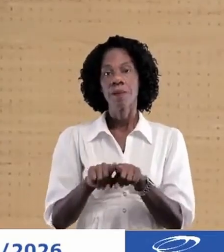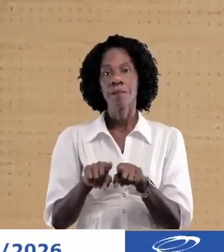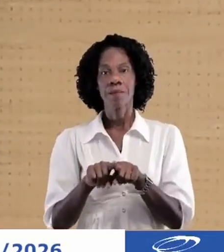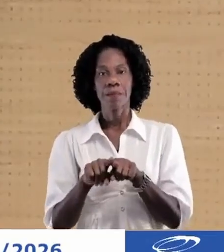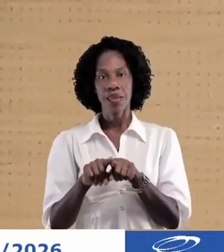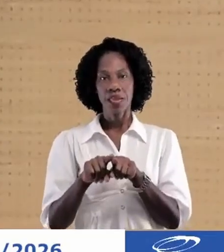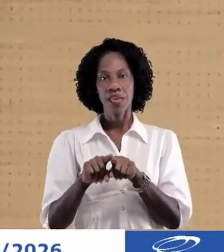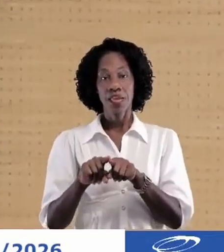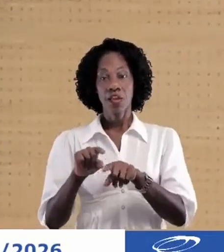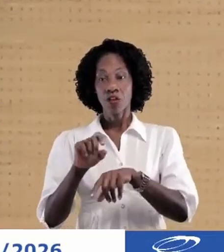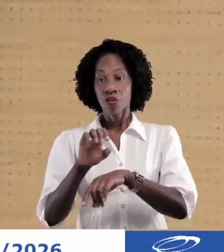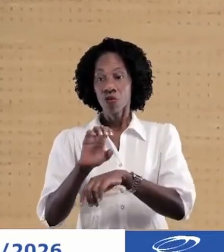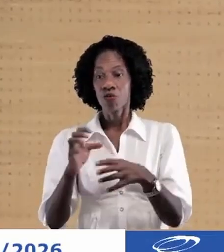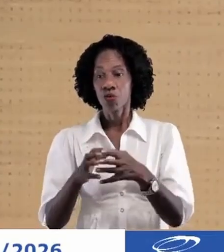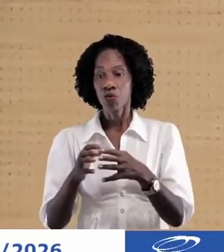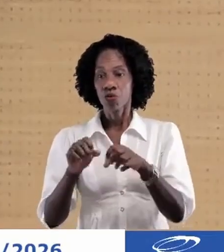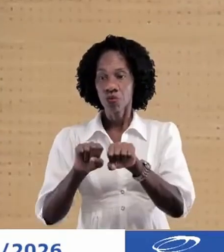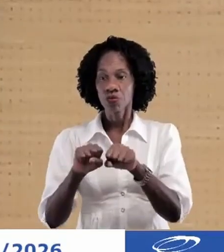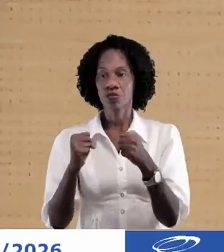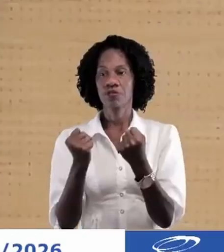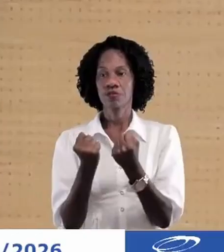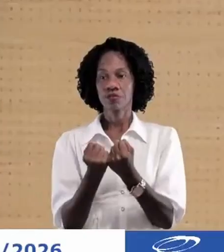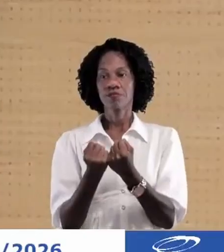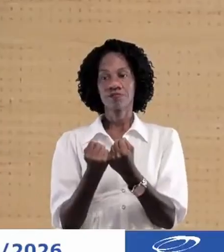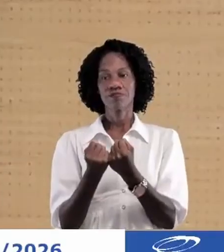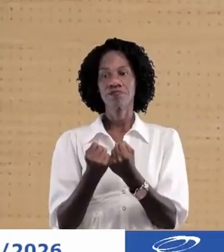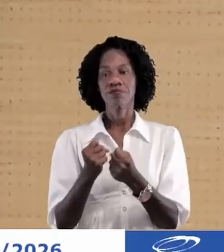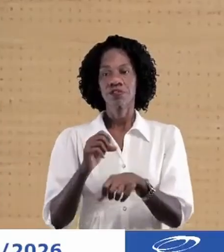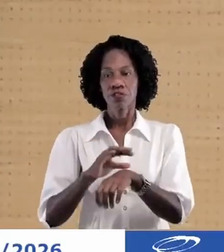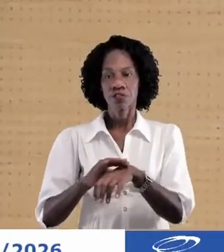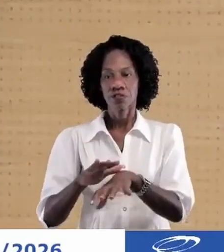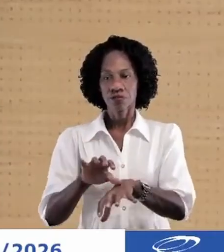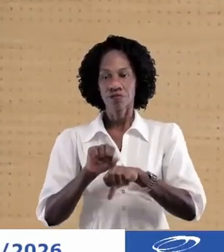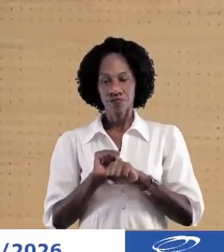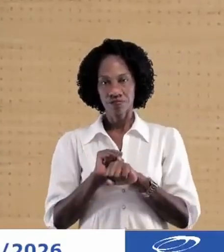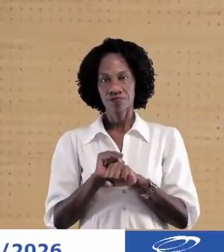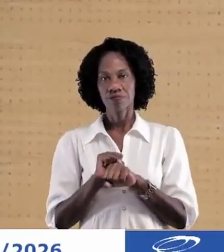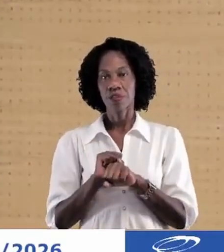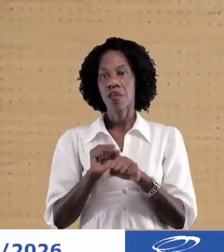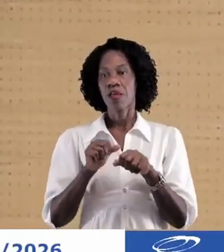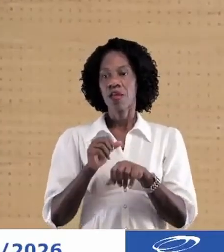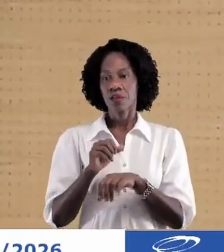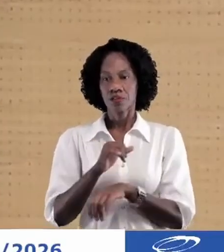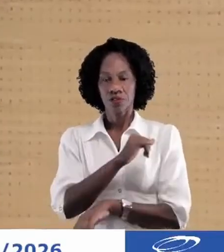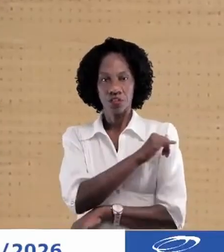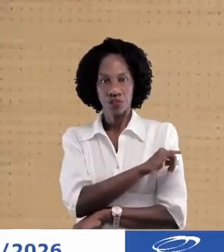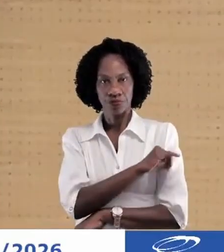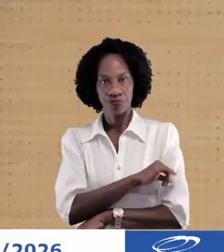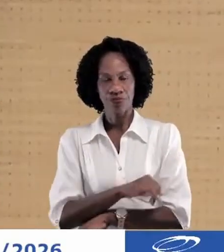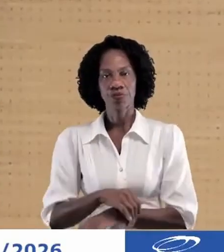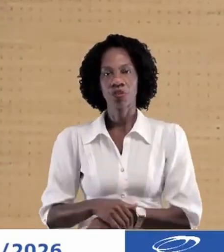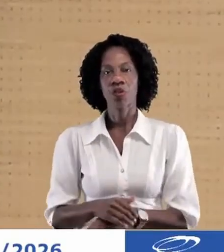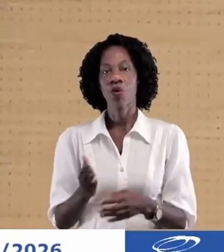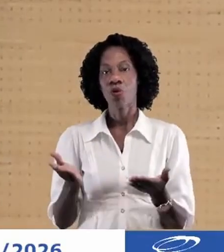Janeiro, CIERJ, a quem agradecemos imensamente. Antes de iniciarmos, um aviso importante: a presença no encontro de